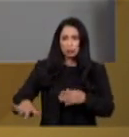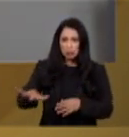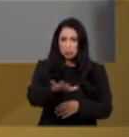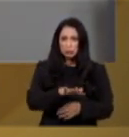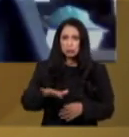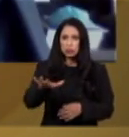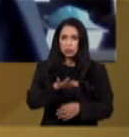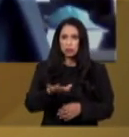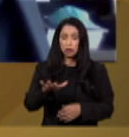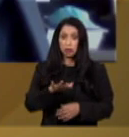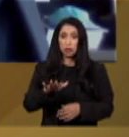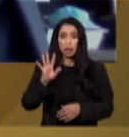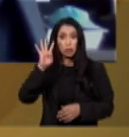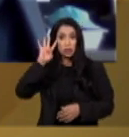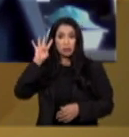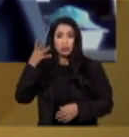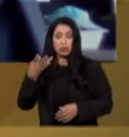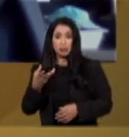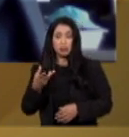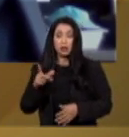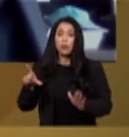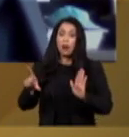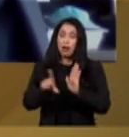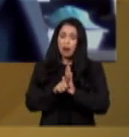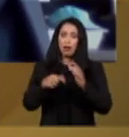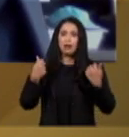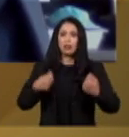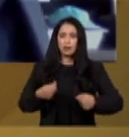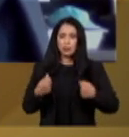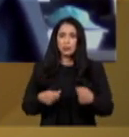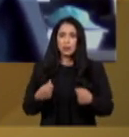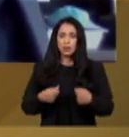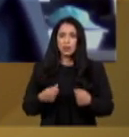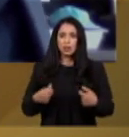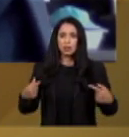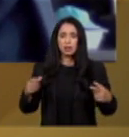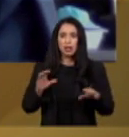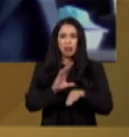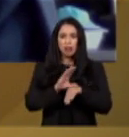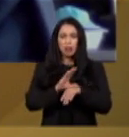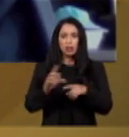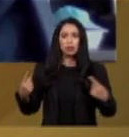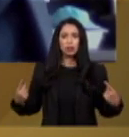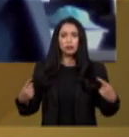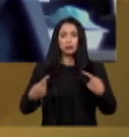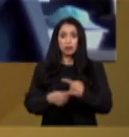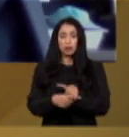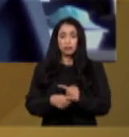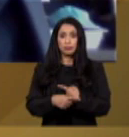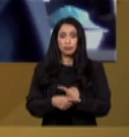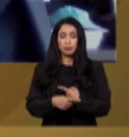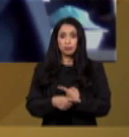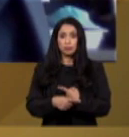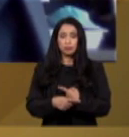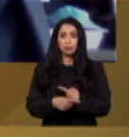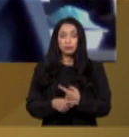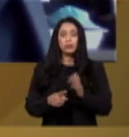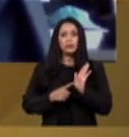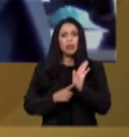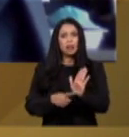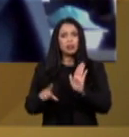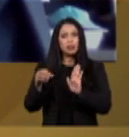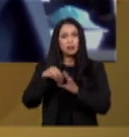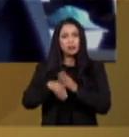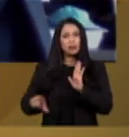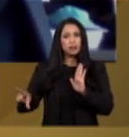porque a lei impõe. No caso das ações diretas de inconstitucionalidade, uma imposição expressa na lei, mas acho